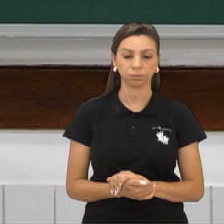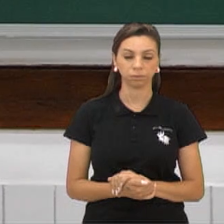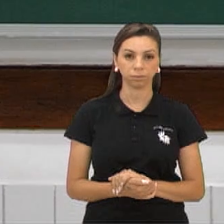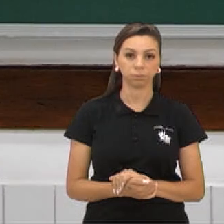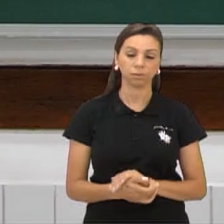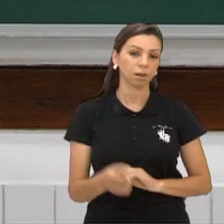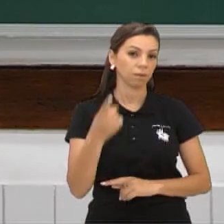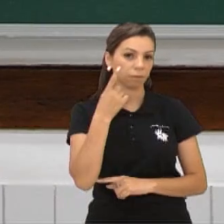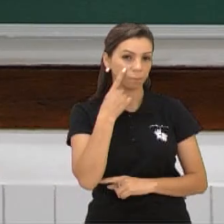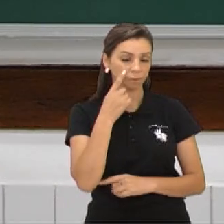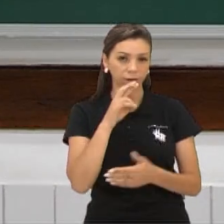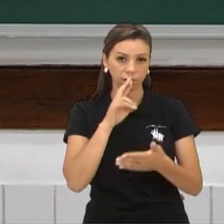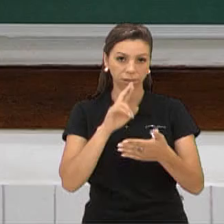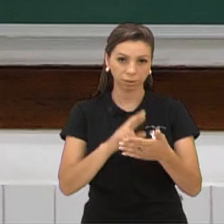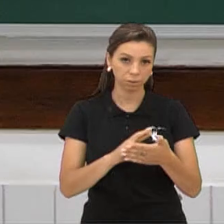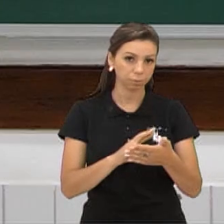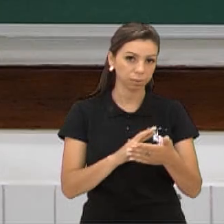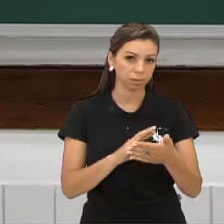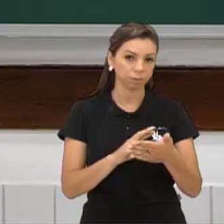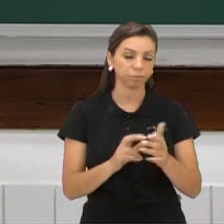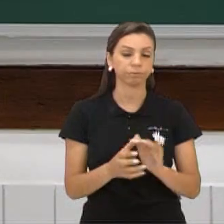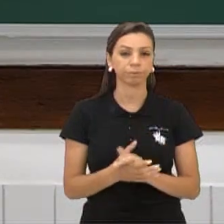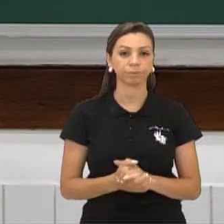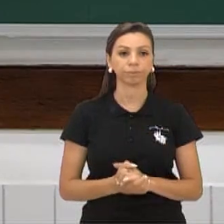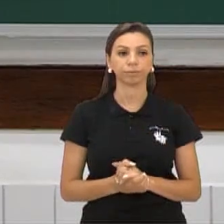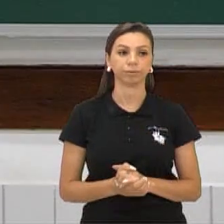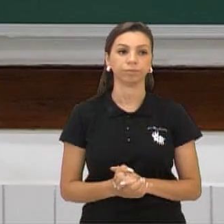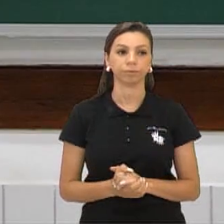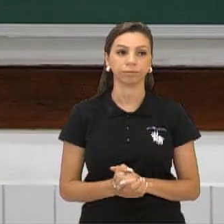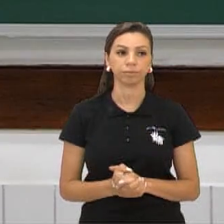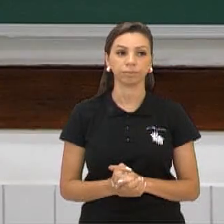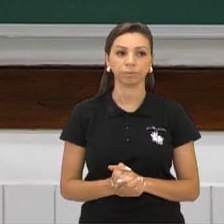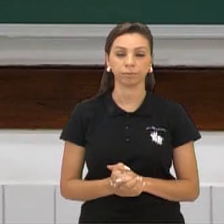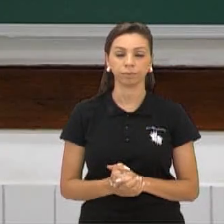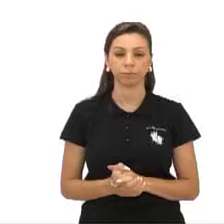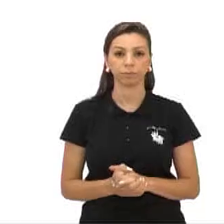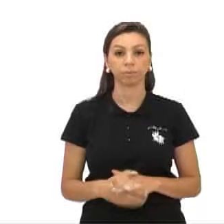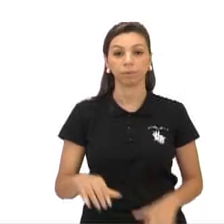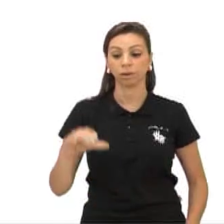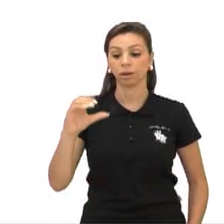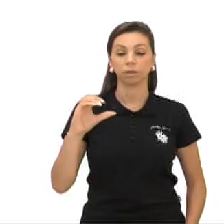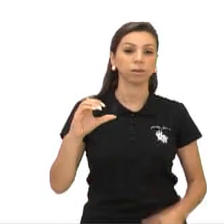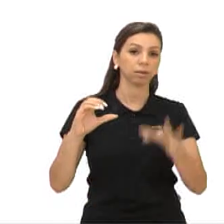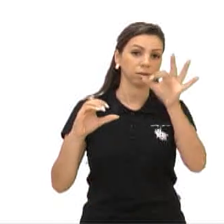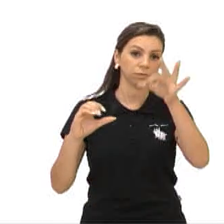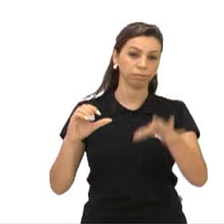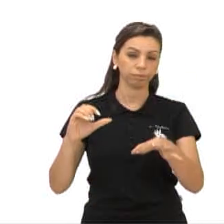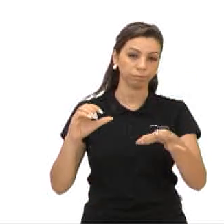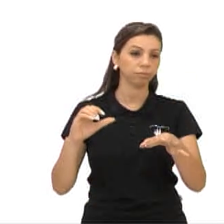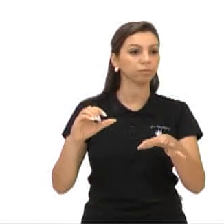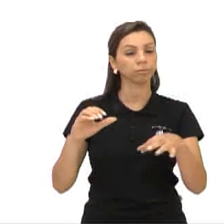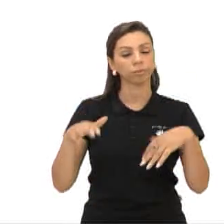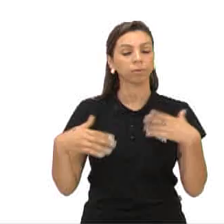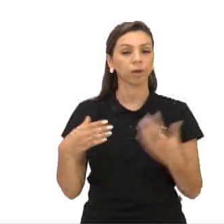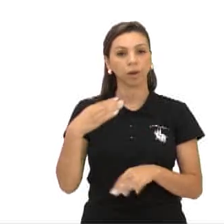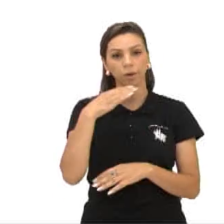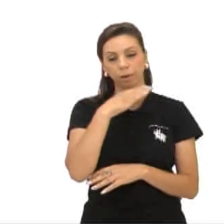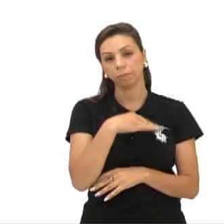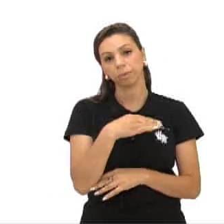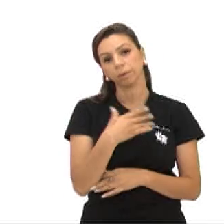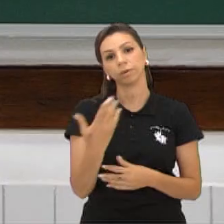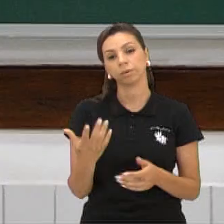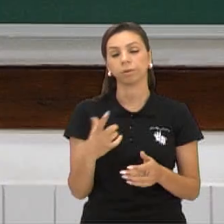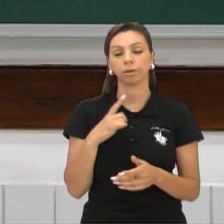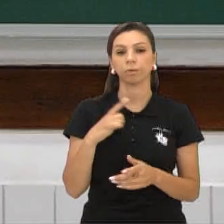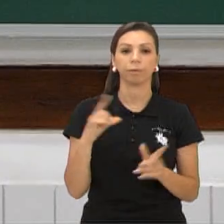Vamos verificar, então, se vocês marcaram adequadamente. Nós temos a alternativa letra C como sendo a verdadeira. E, logicamente, não